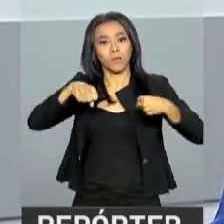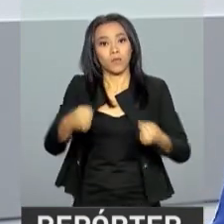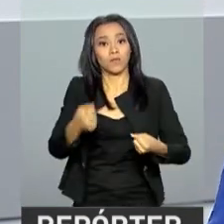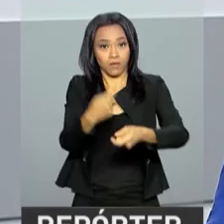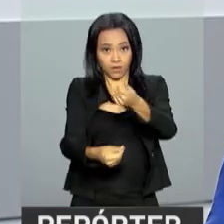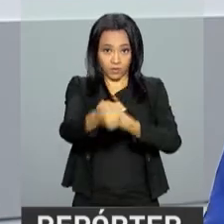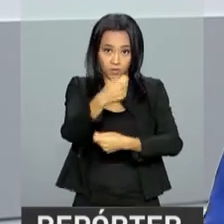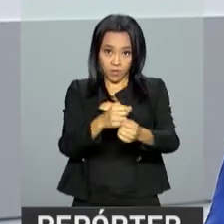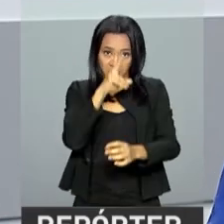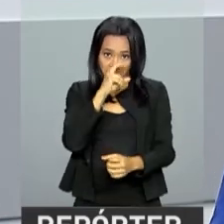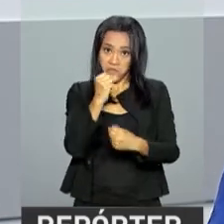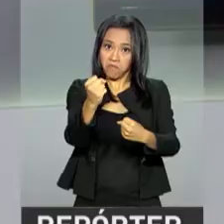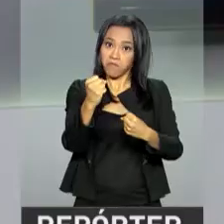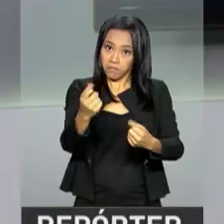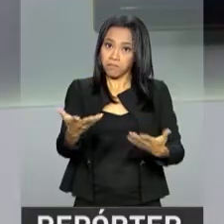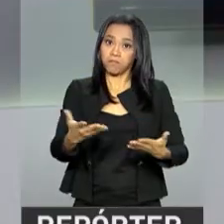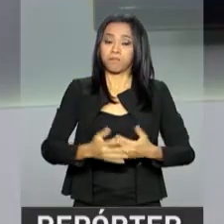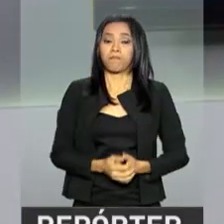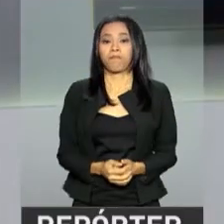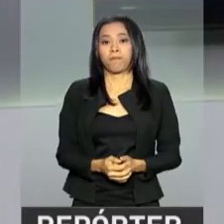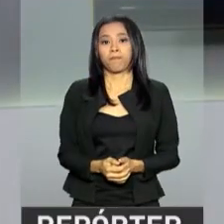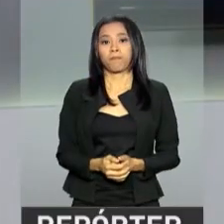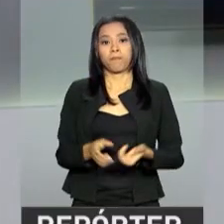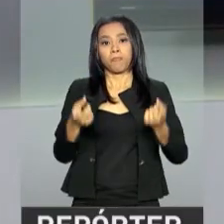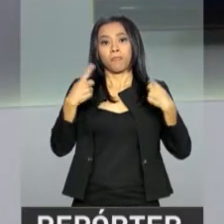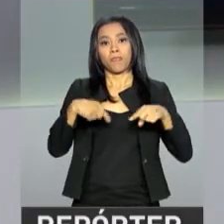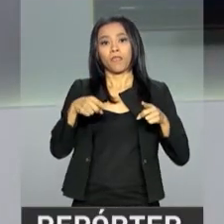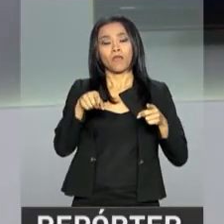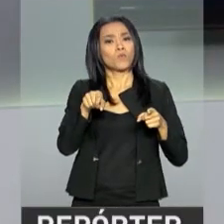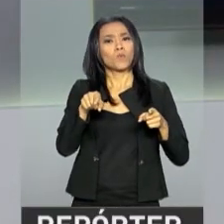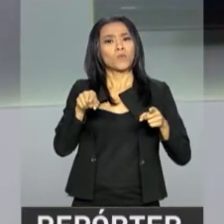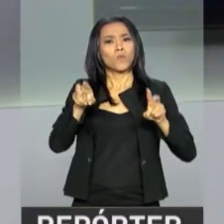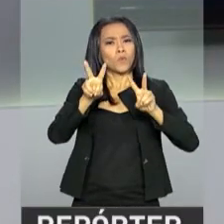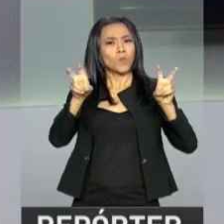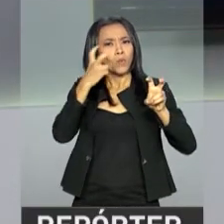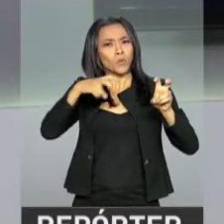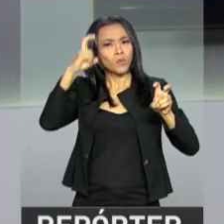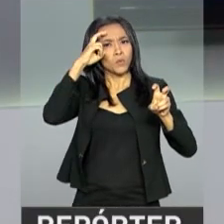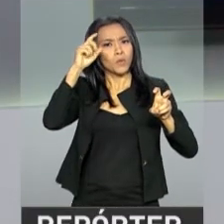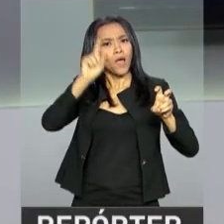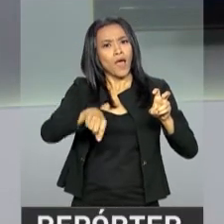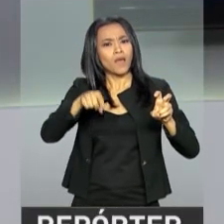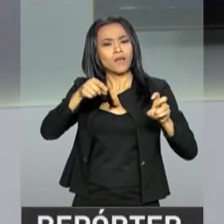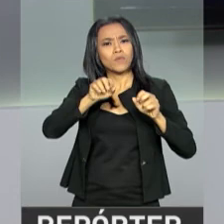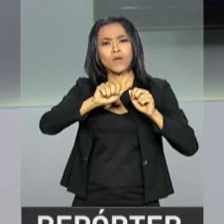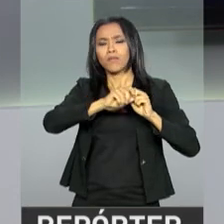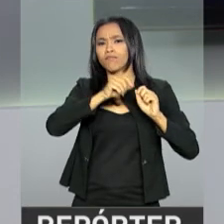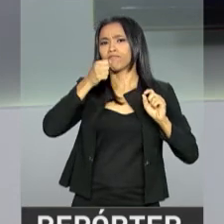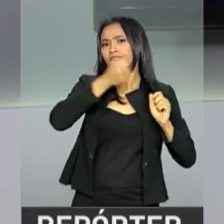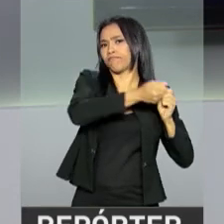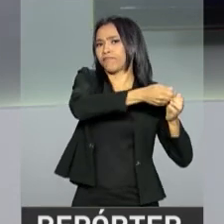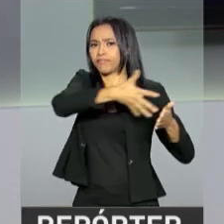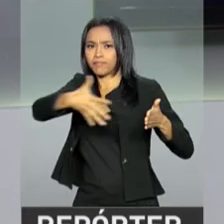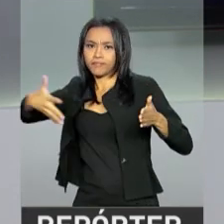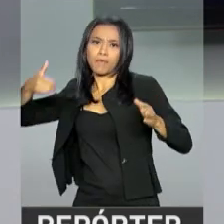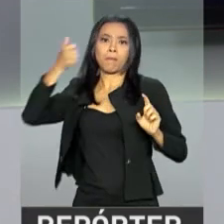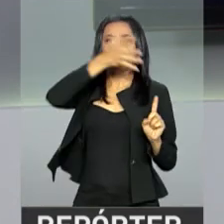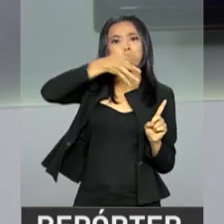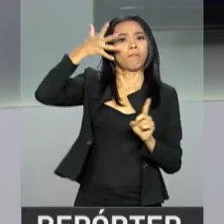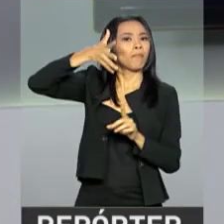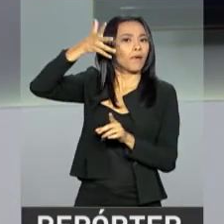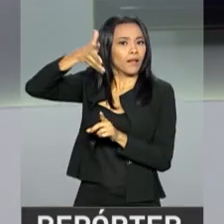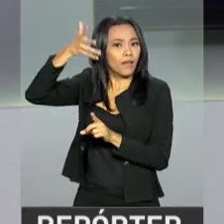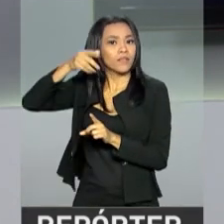mais forte que a esperada o cultura gera futuro é um circuito de palestras criado para capacitar produtores